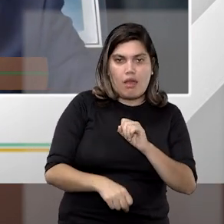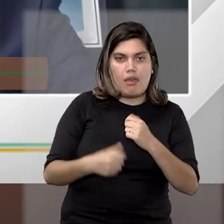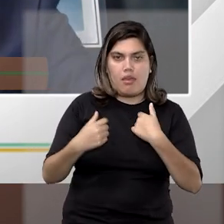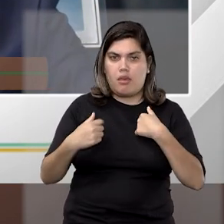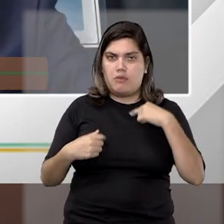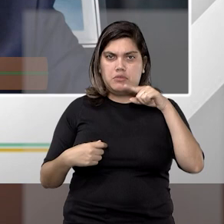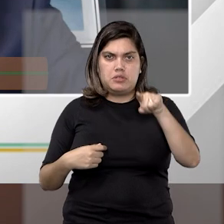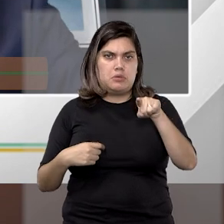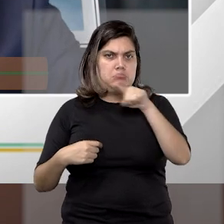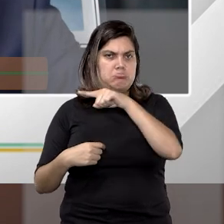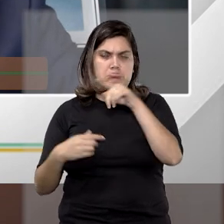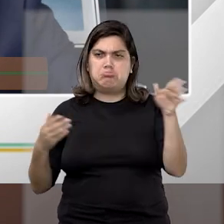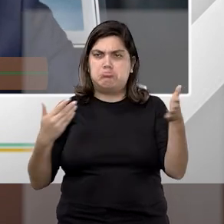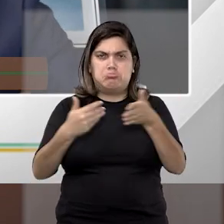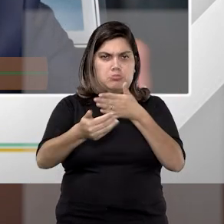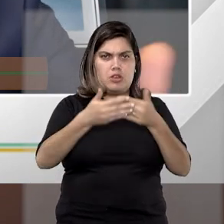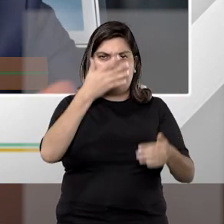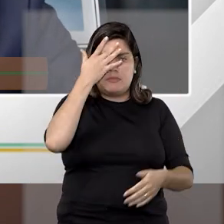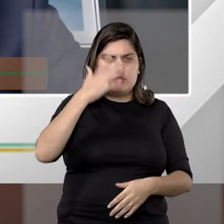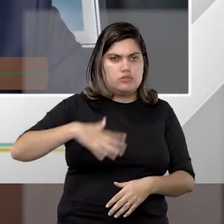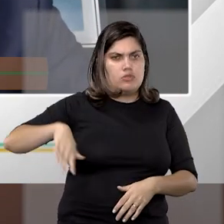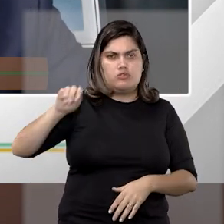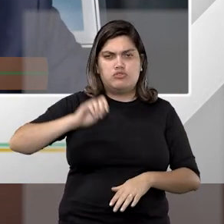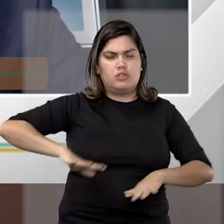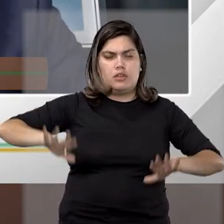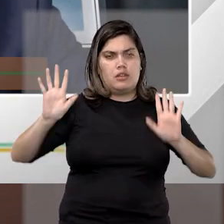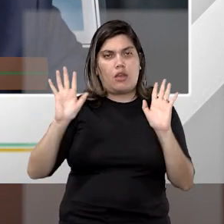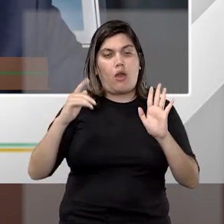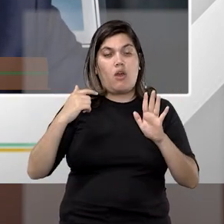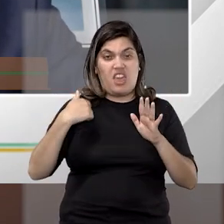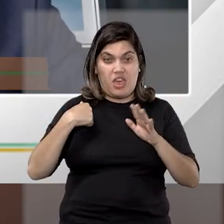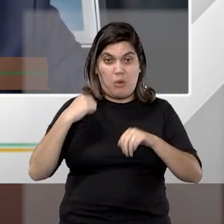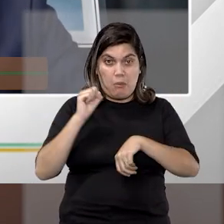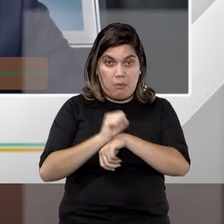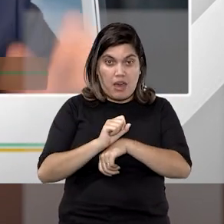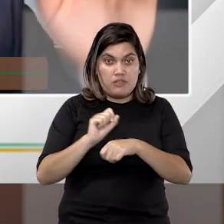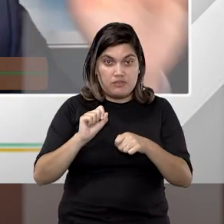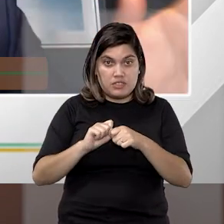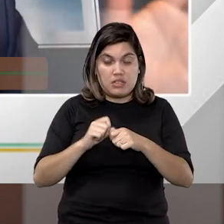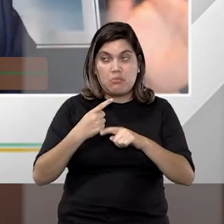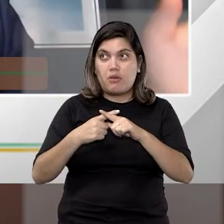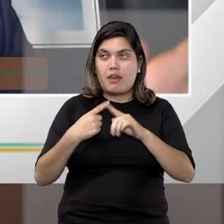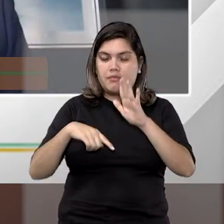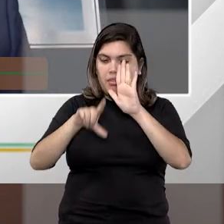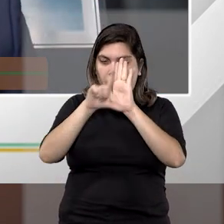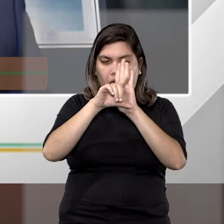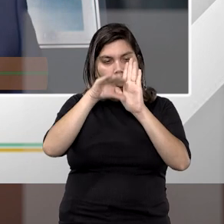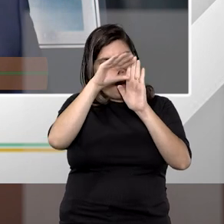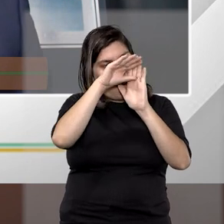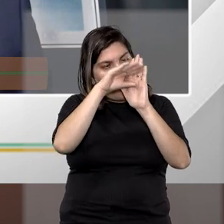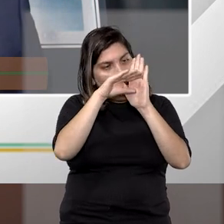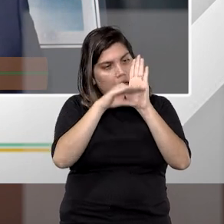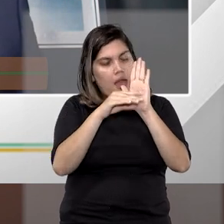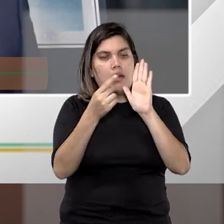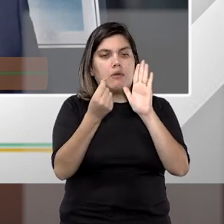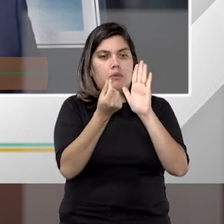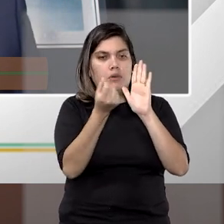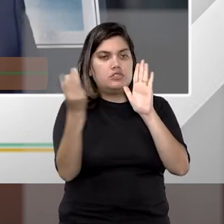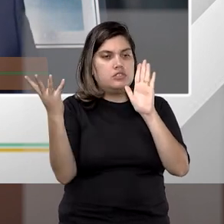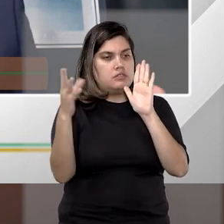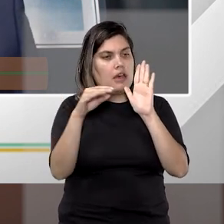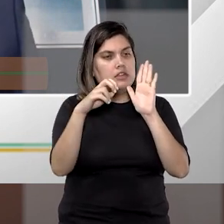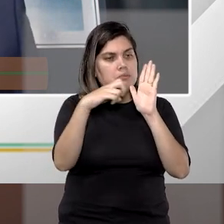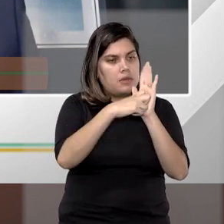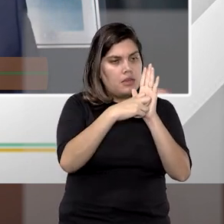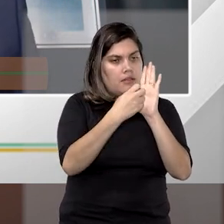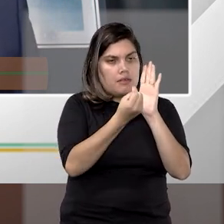furtaram matar eu você Doutor Sérgio as pessoas em geral não deixo de fazer isso porque tá escrito lá matar alguém pena